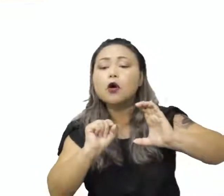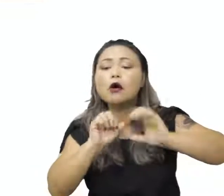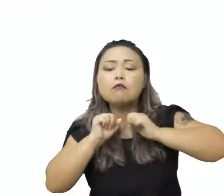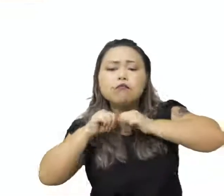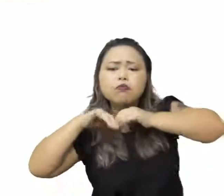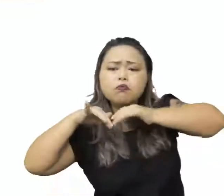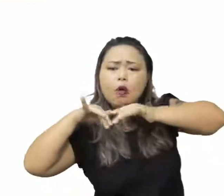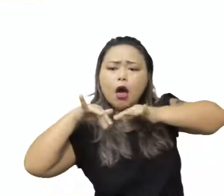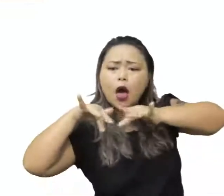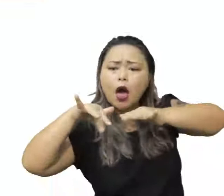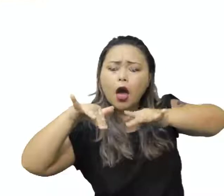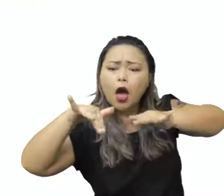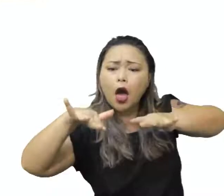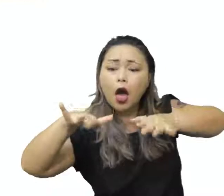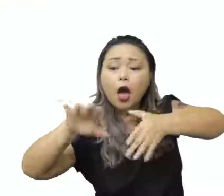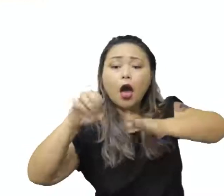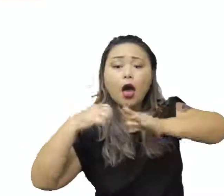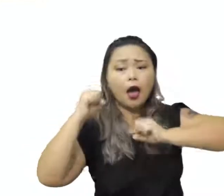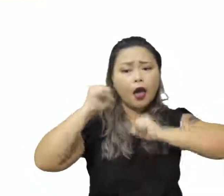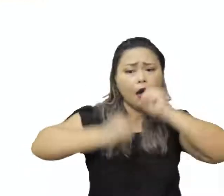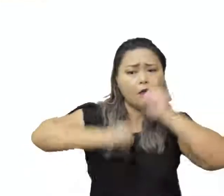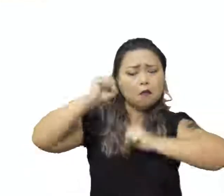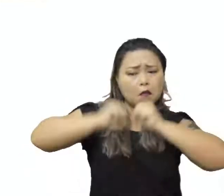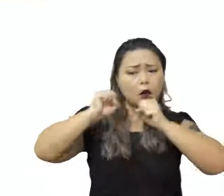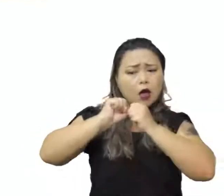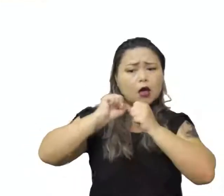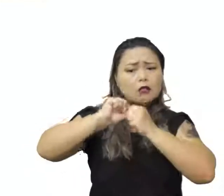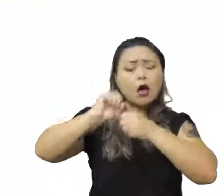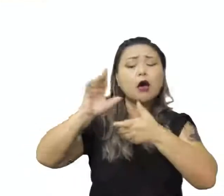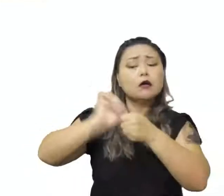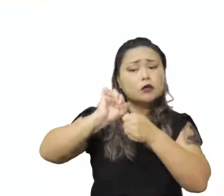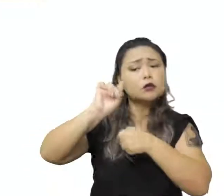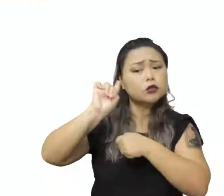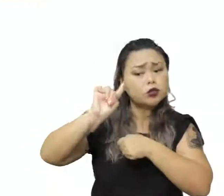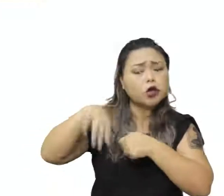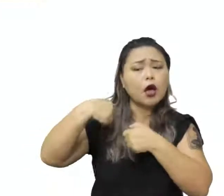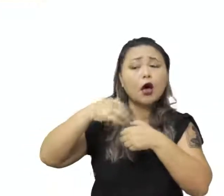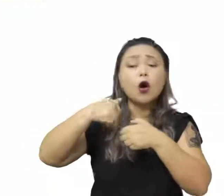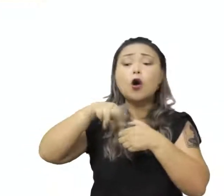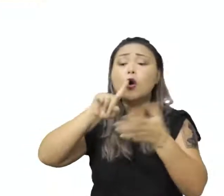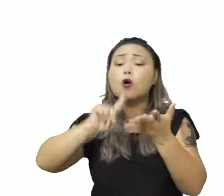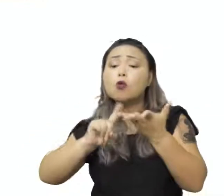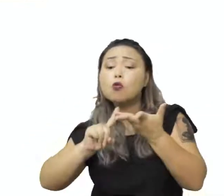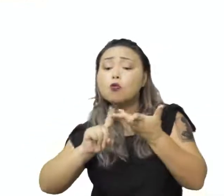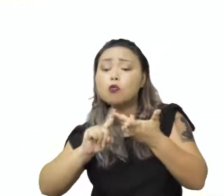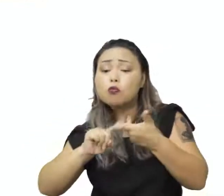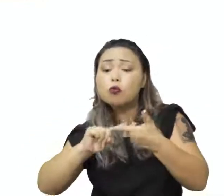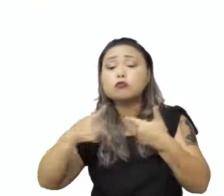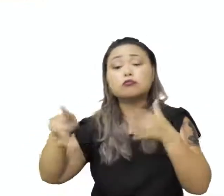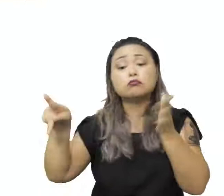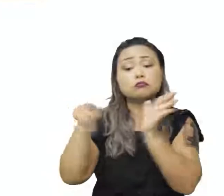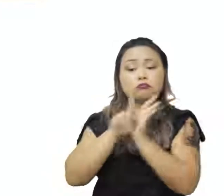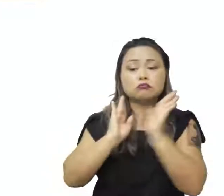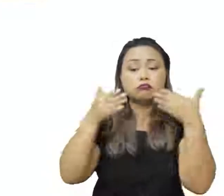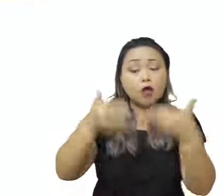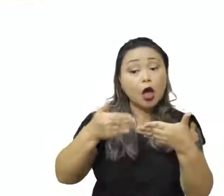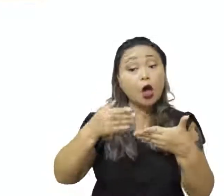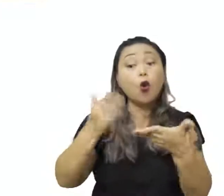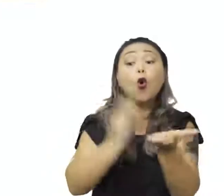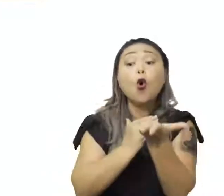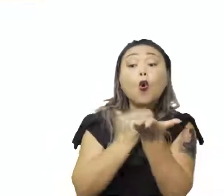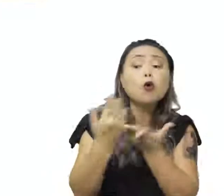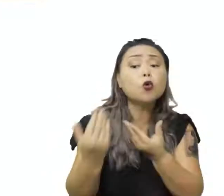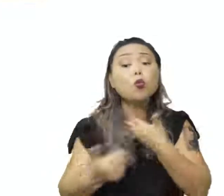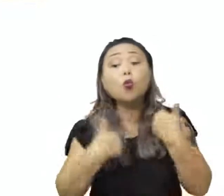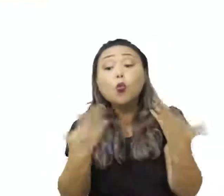suas multinacionais, que também nós já estudamos que são multinacionais. E isso começou quando? Depois da Segunda Guerra Mundial, a